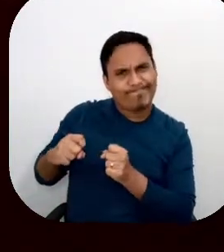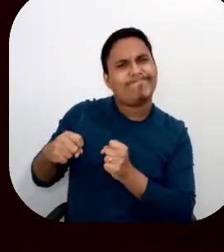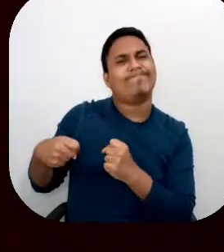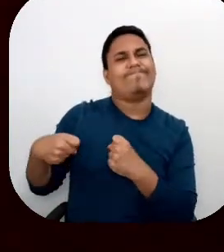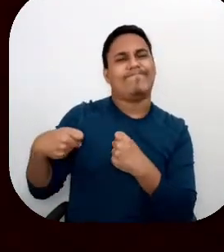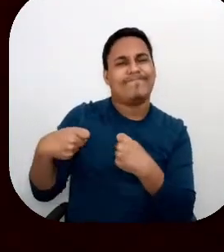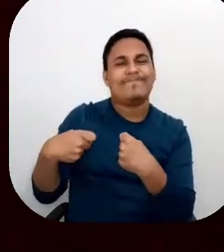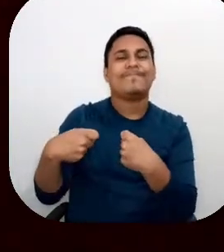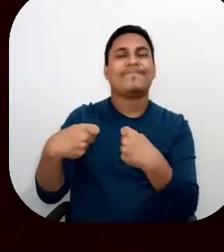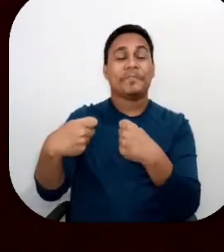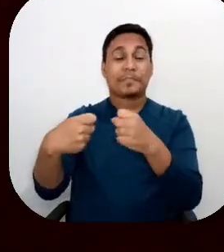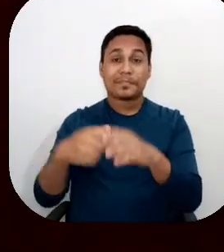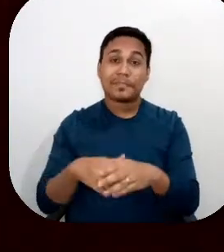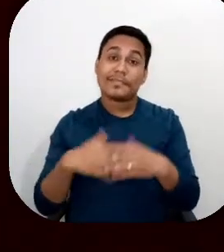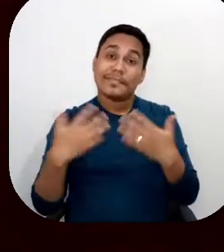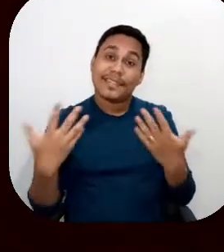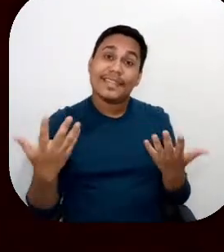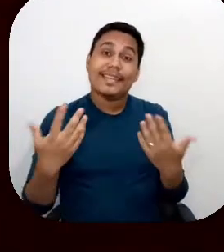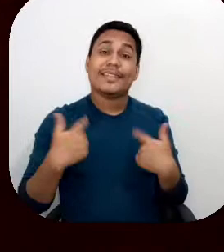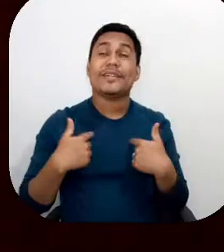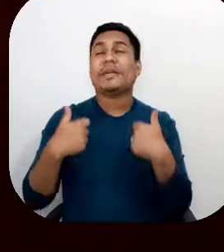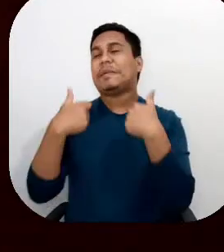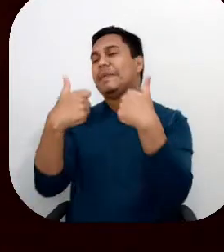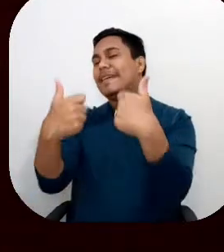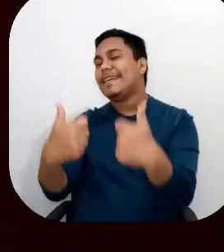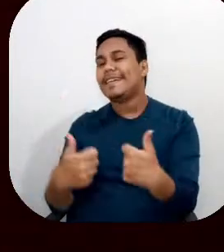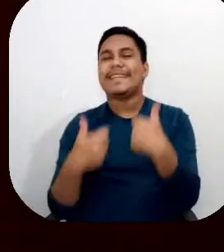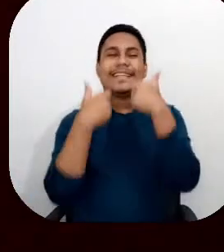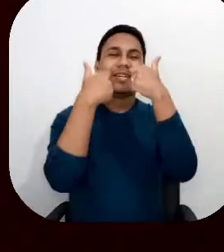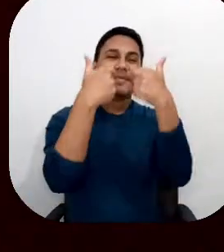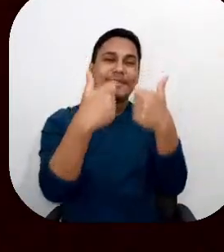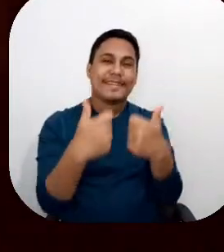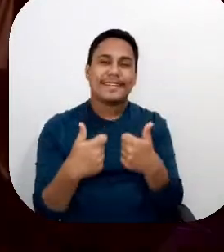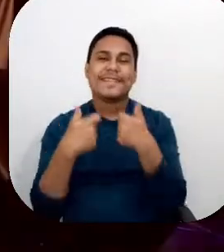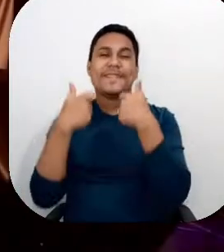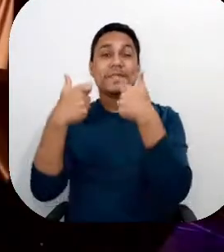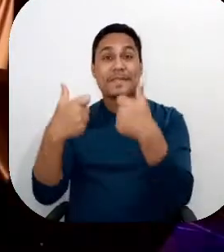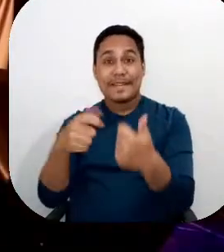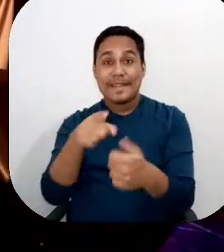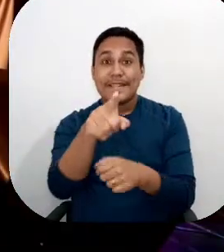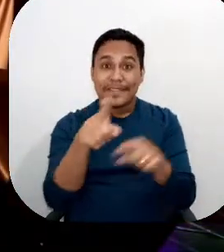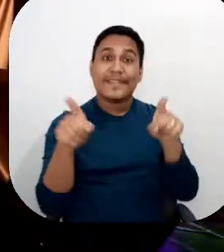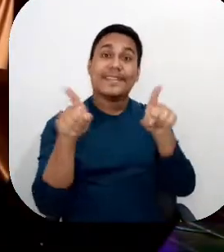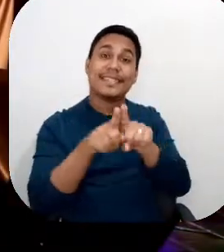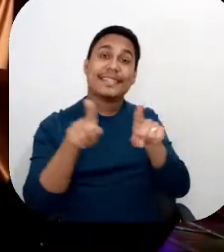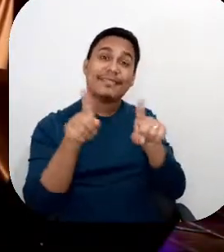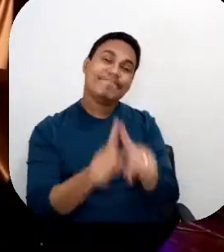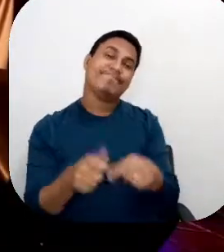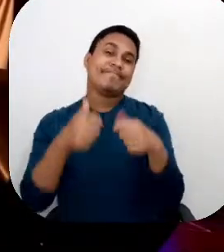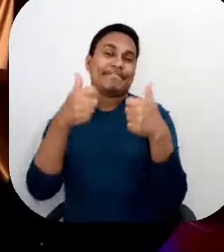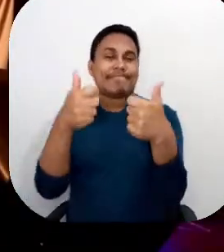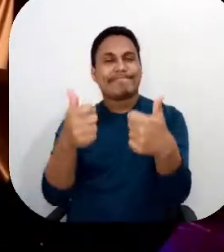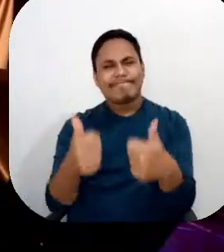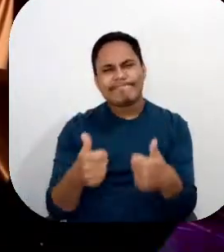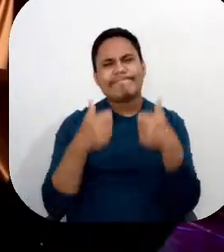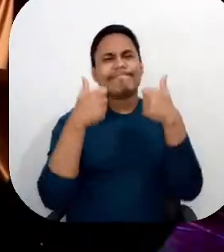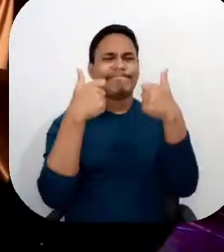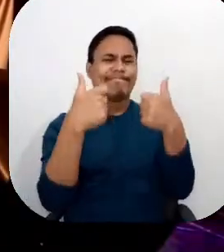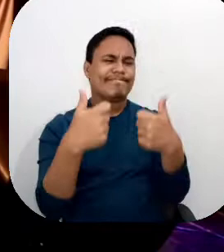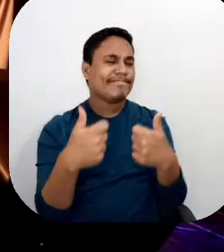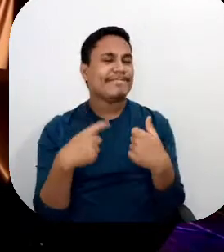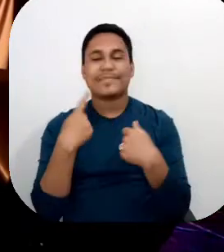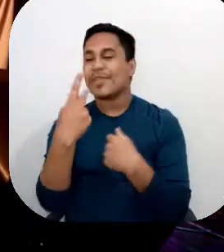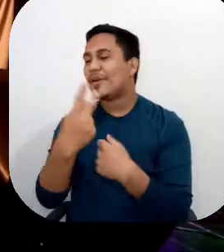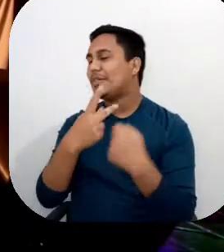damos nosso melhor. Eu tô bem, tô bem, tô bem. Você também